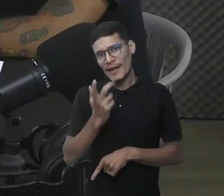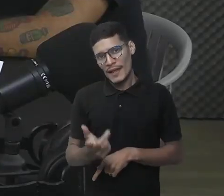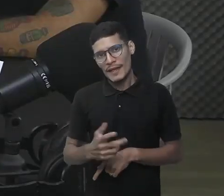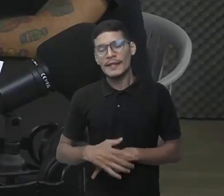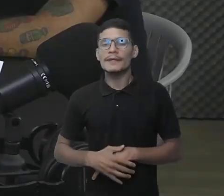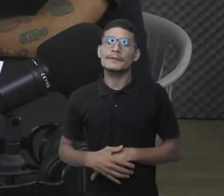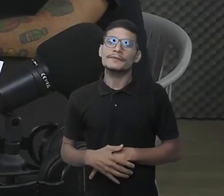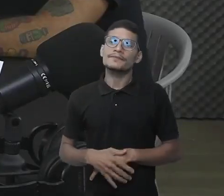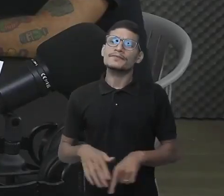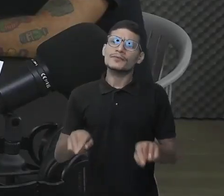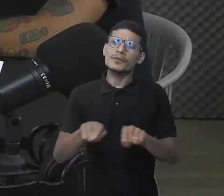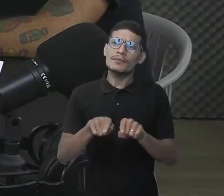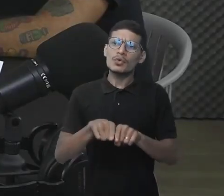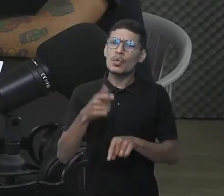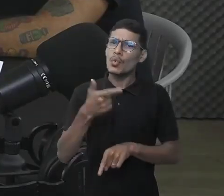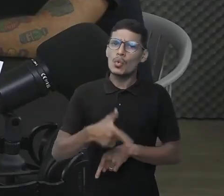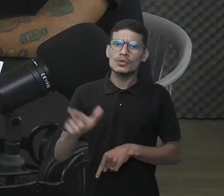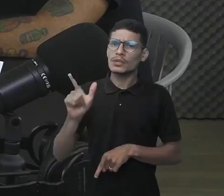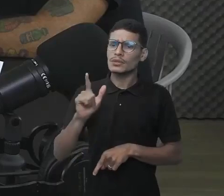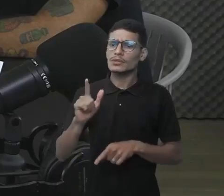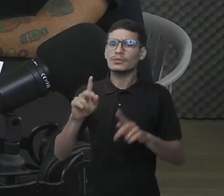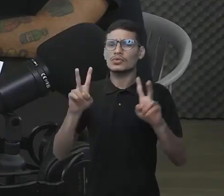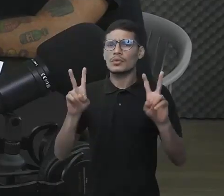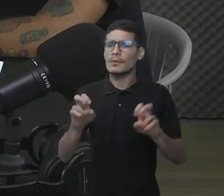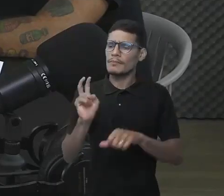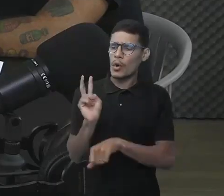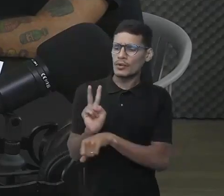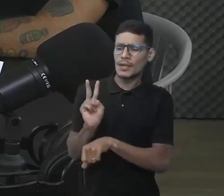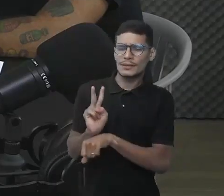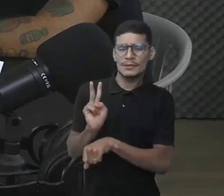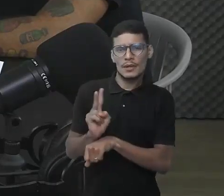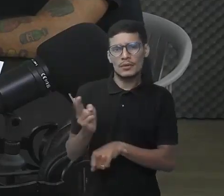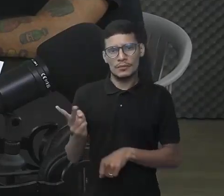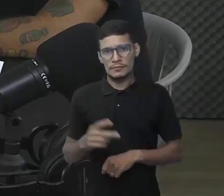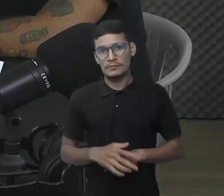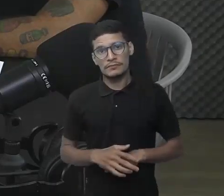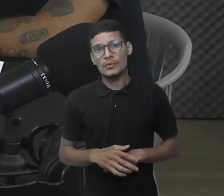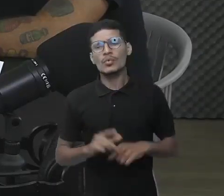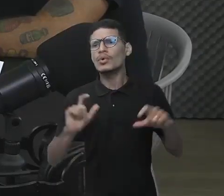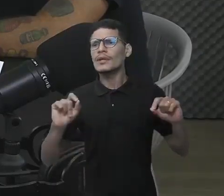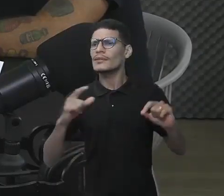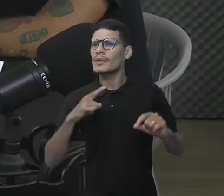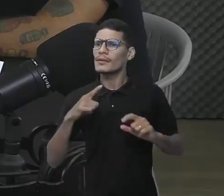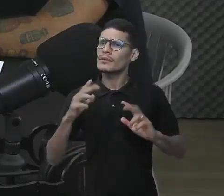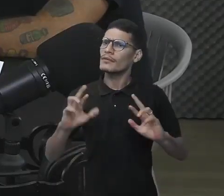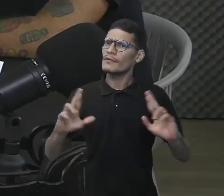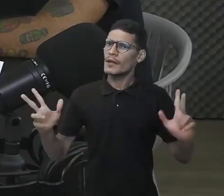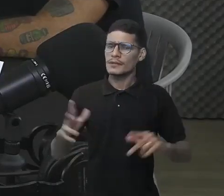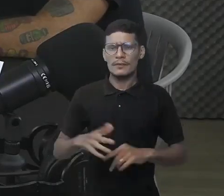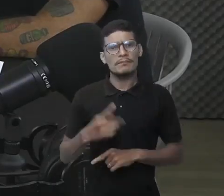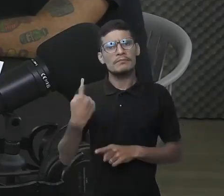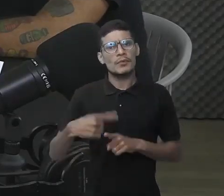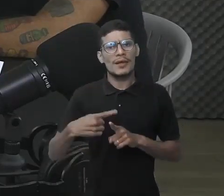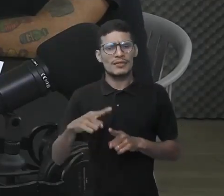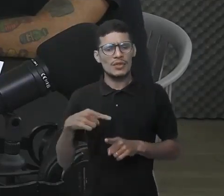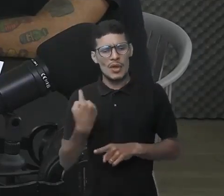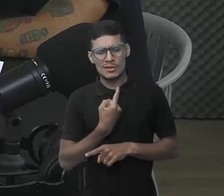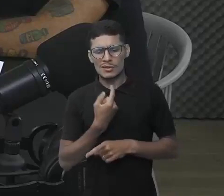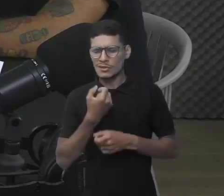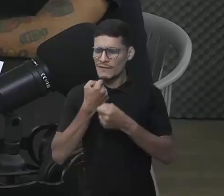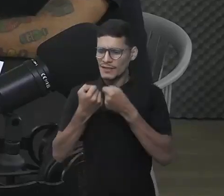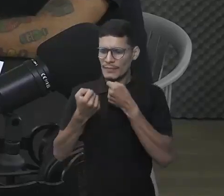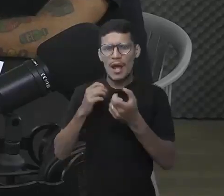são questões mais protetivas. O que é que faz a diferença entre os adolescentes? Porque quando nós entrevistamos,